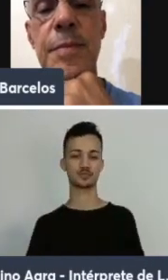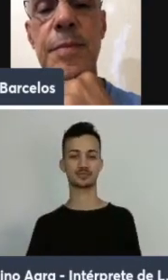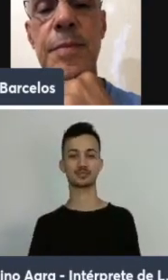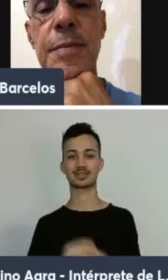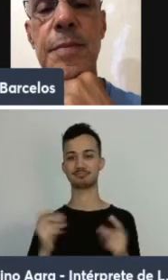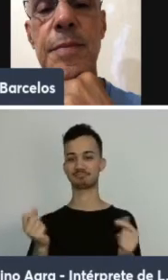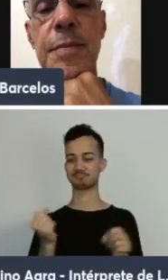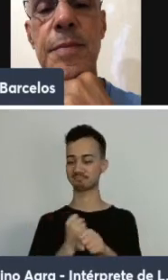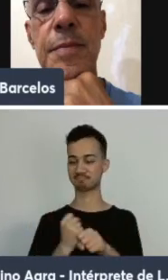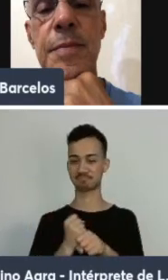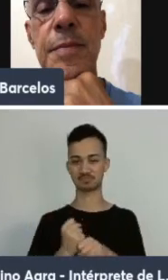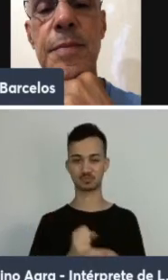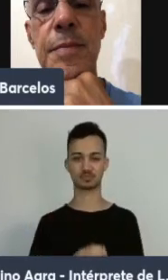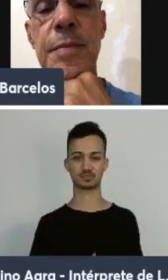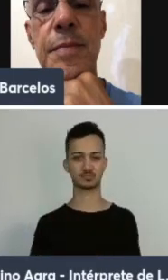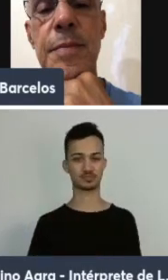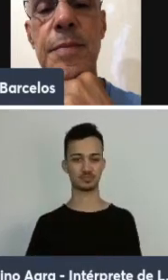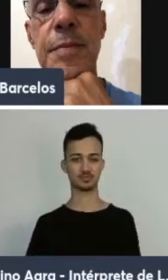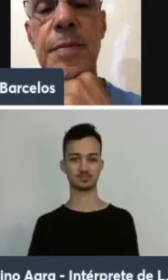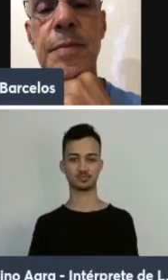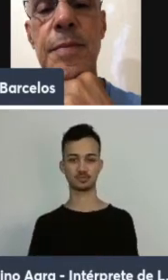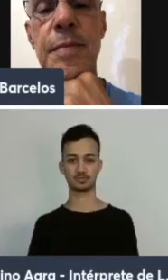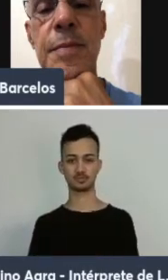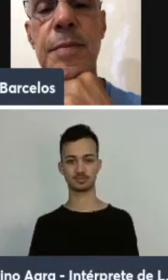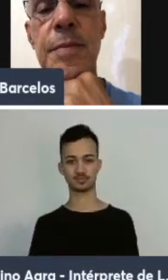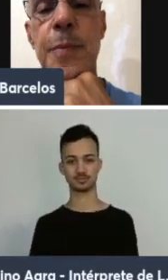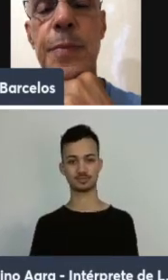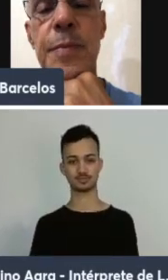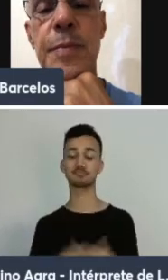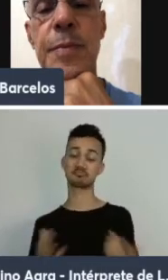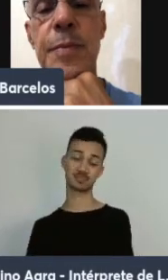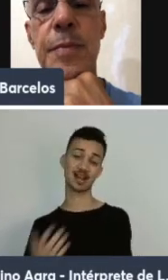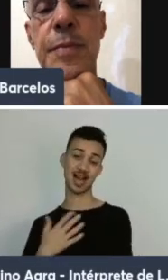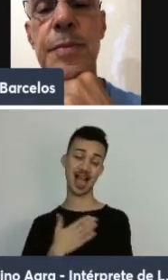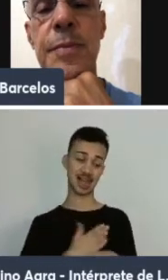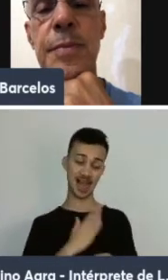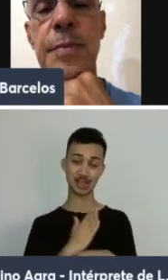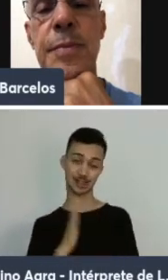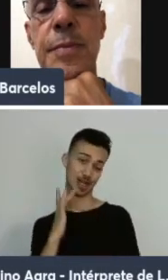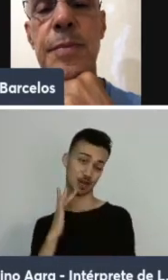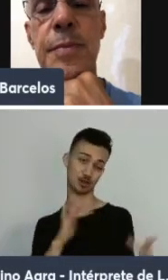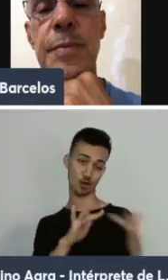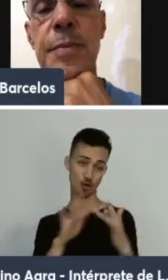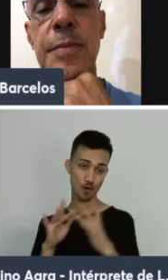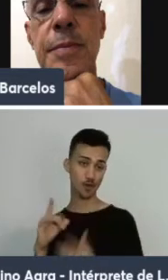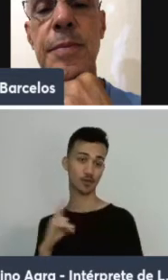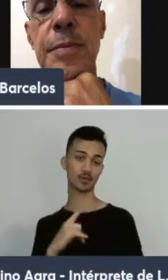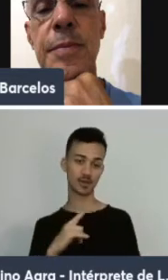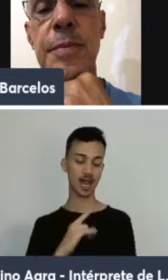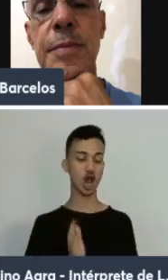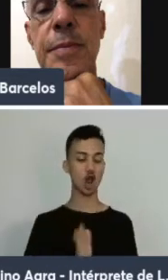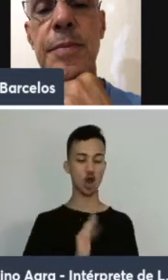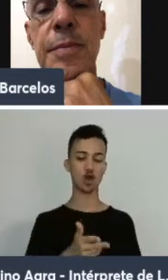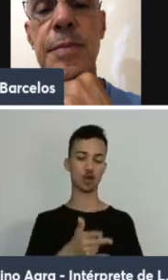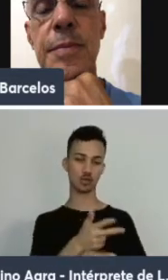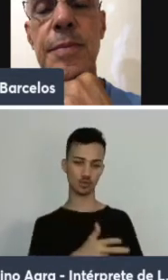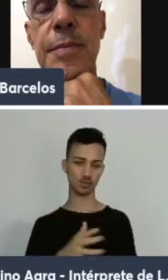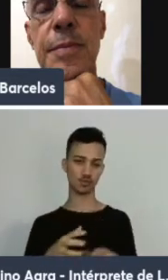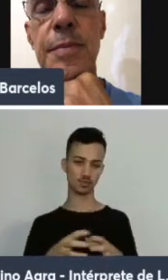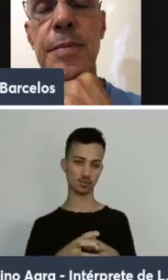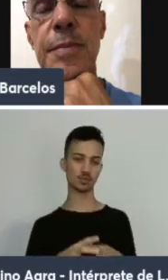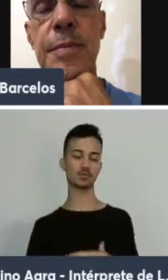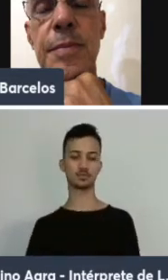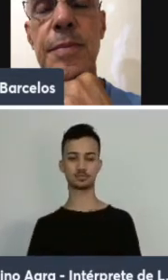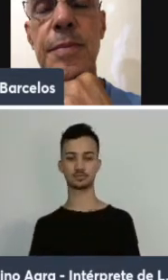81. Então esse era o circuito que eu, entendeu? Que eu tinha acesso aos cineclubes e que eu ia com os camaradas,